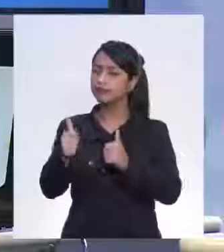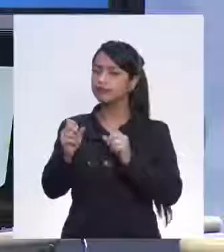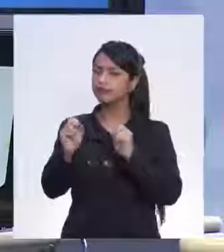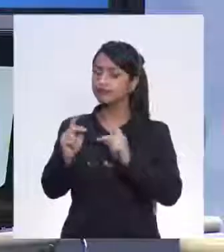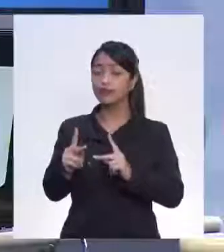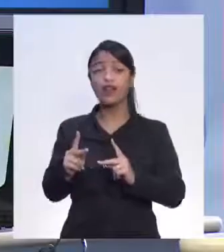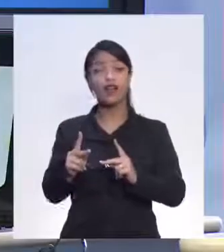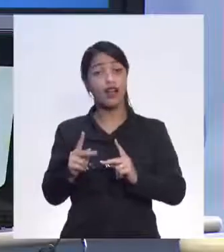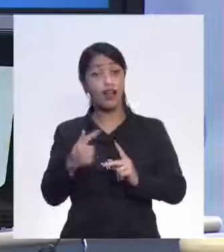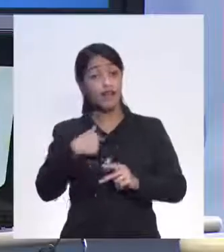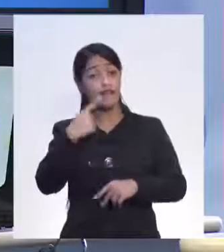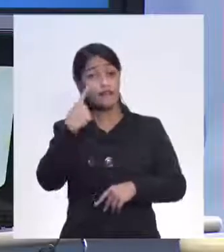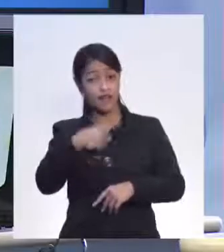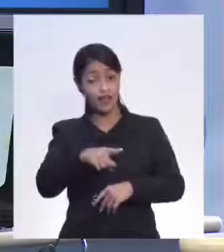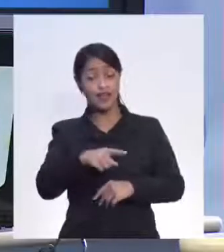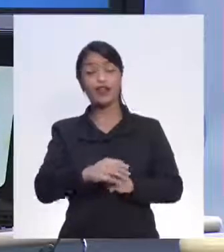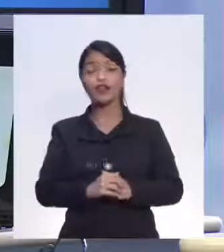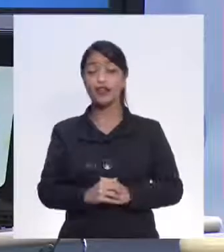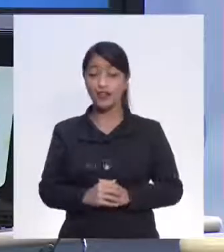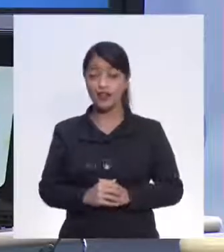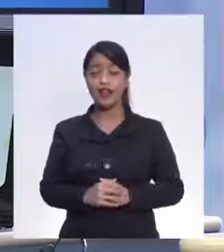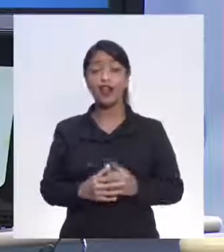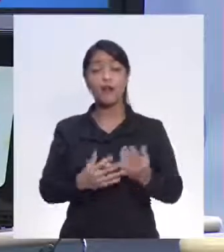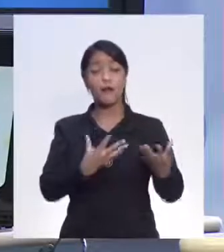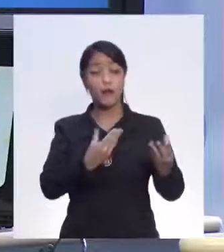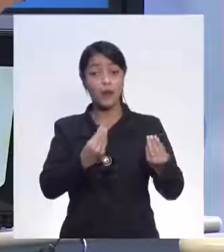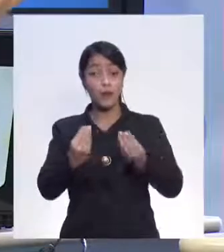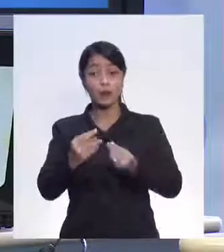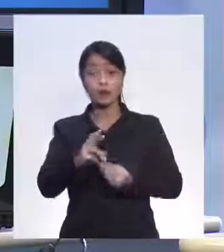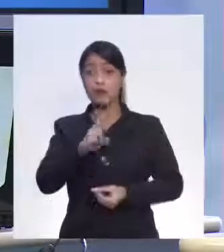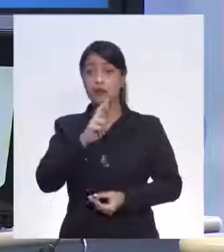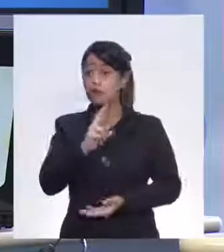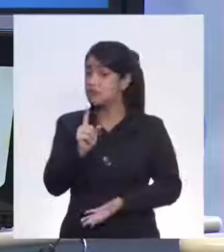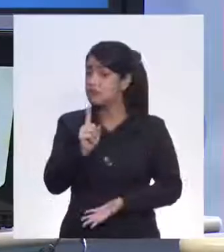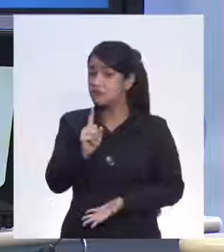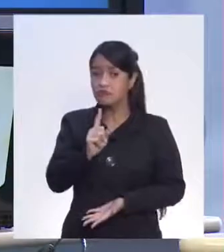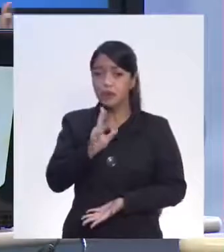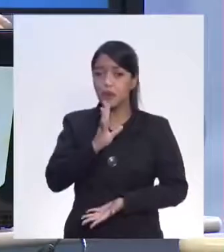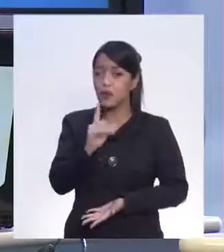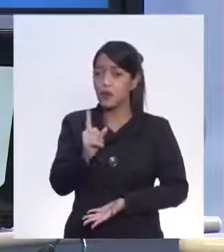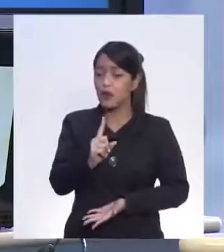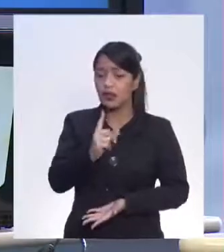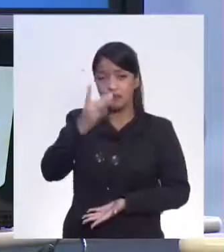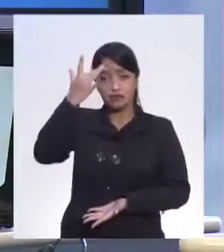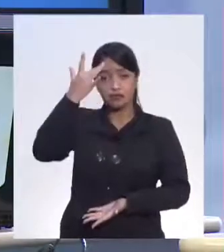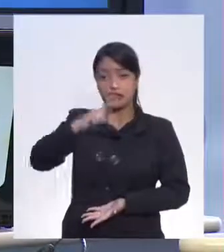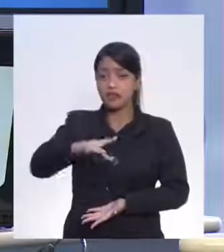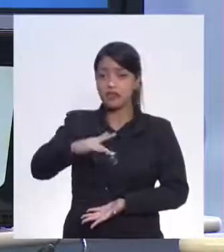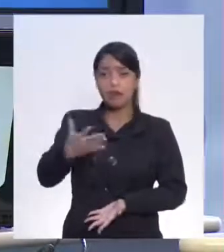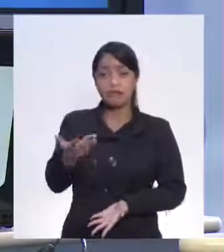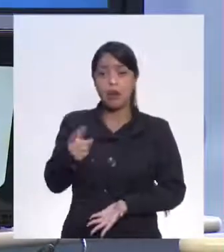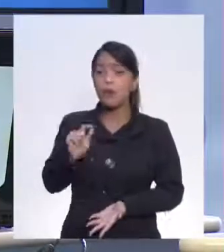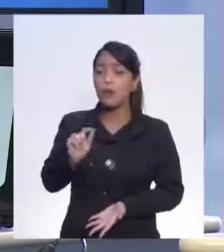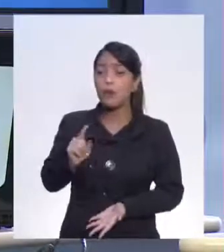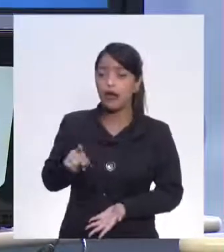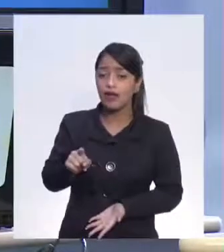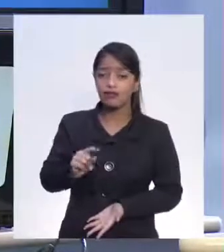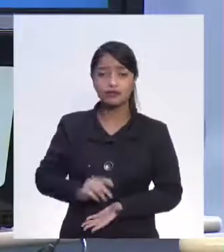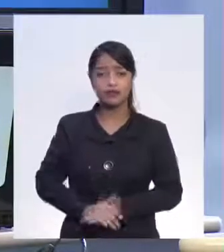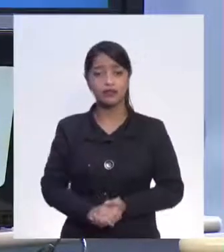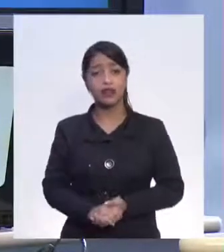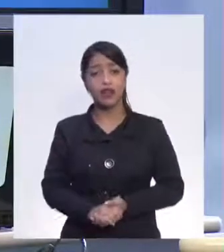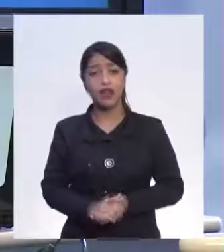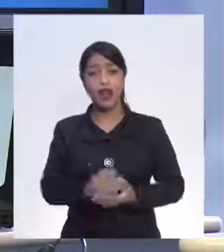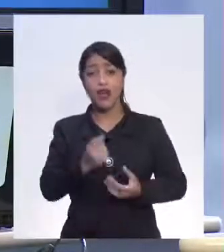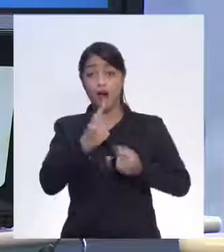já estou vendo aqui. Como eu imaginava, muitos falando que não sei o que é. Olha,